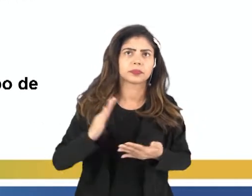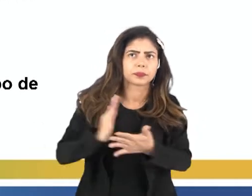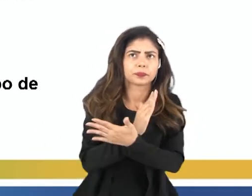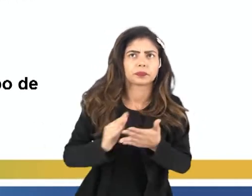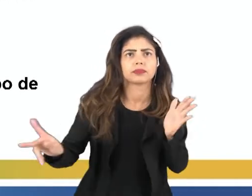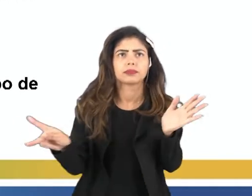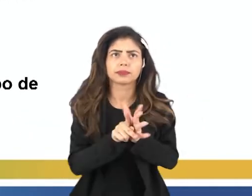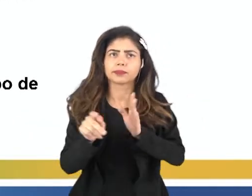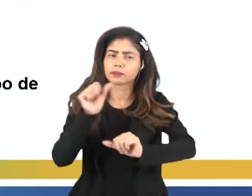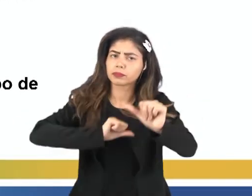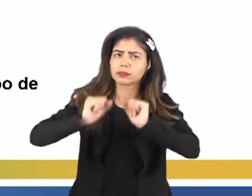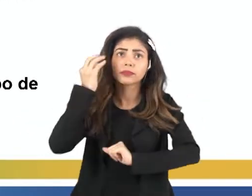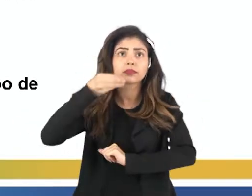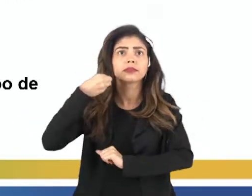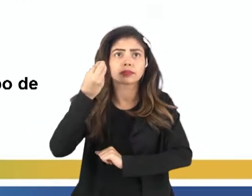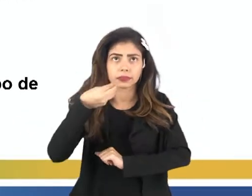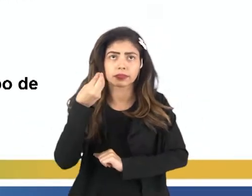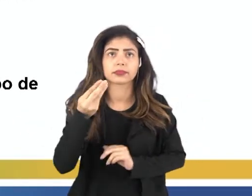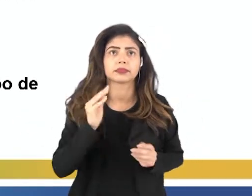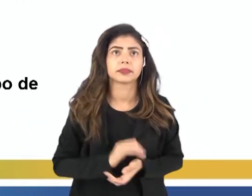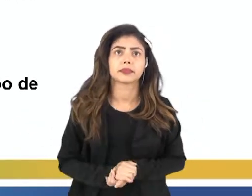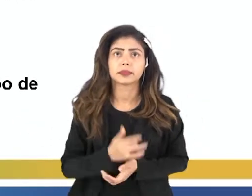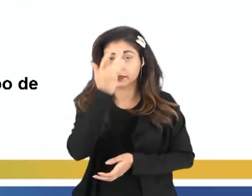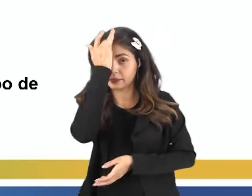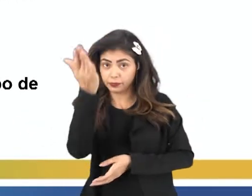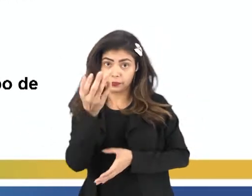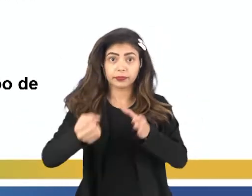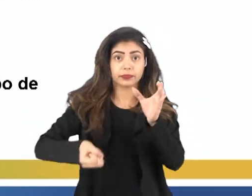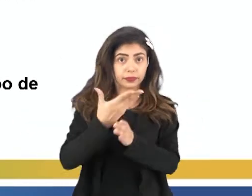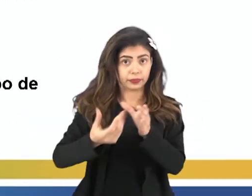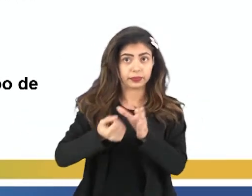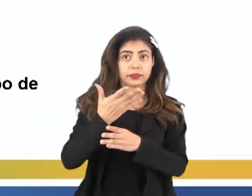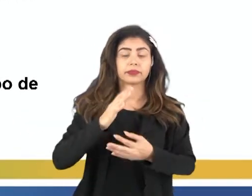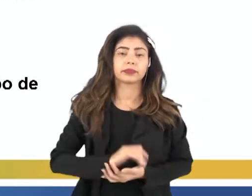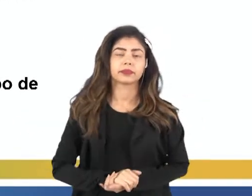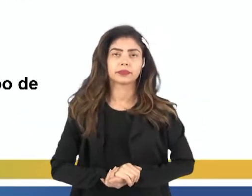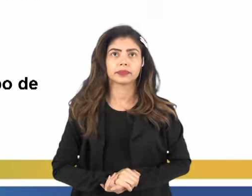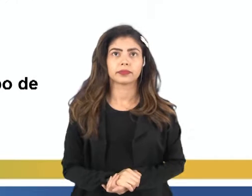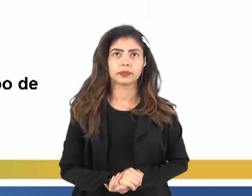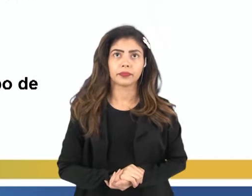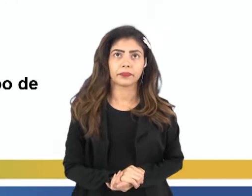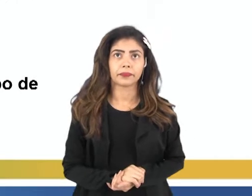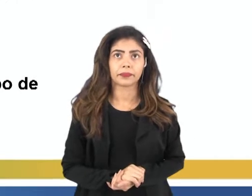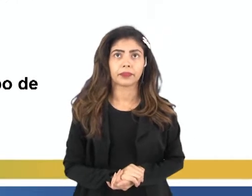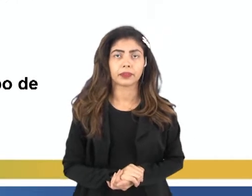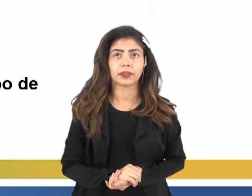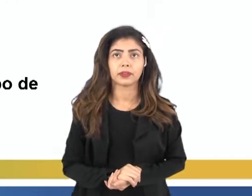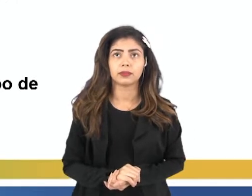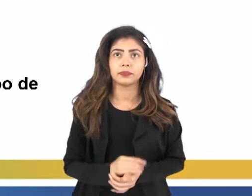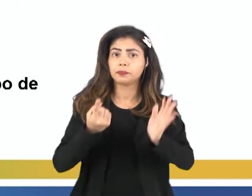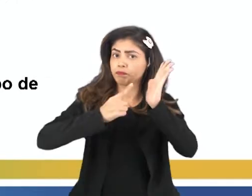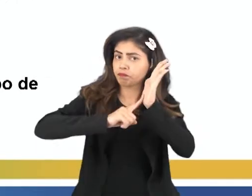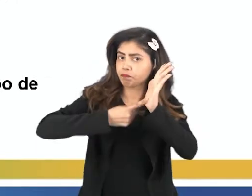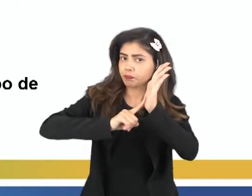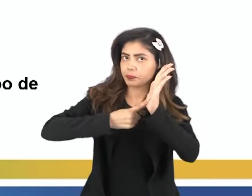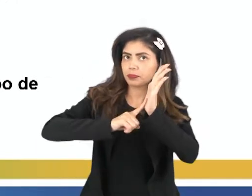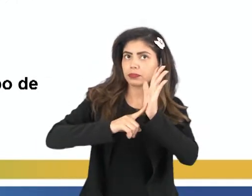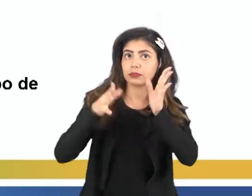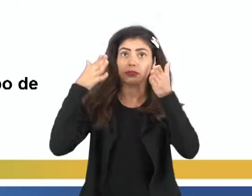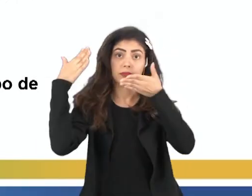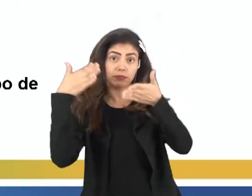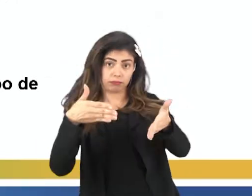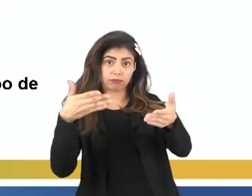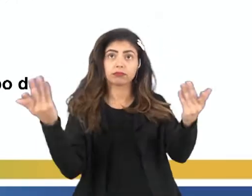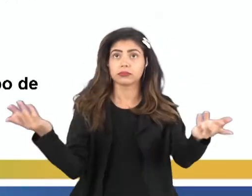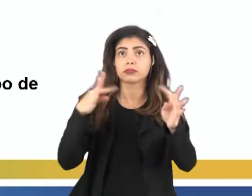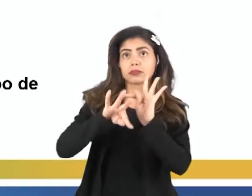são capazes de transformar essa experiência em algo mais fácil e produtivo. É justamente